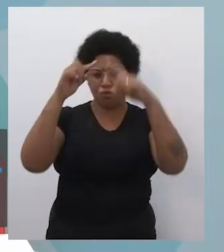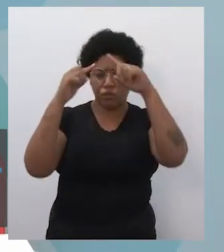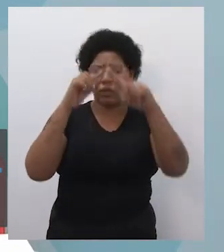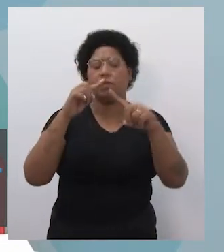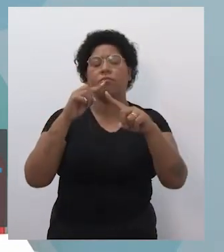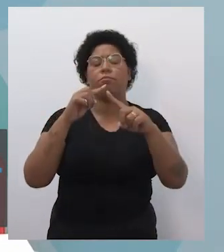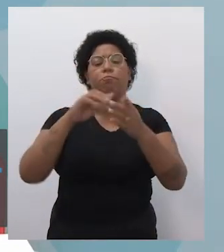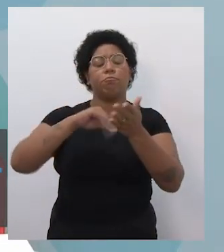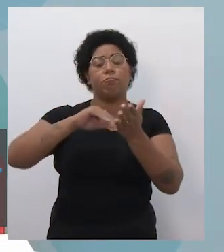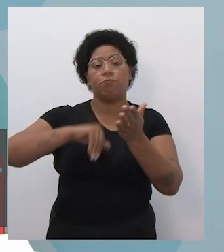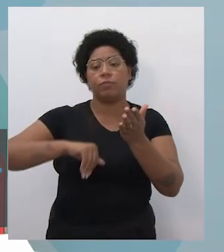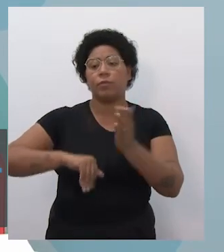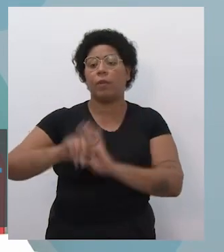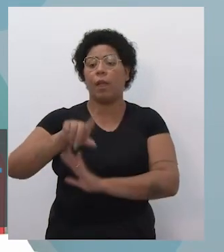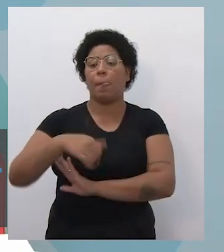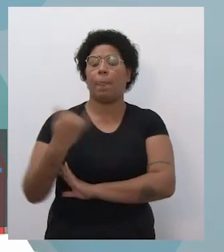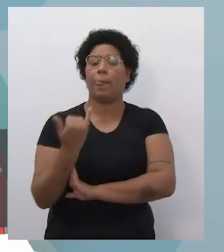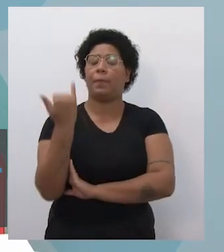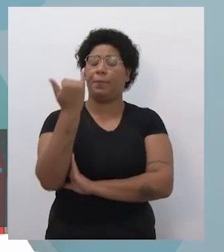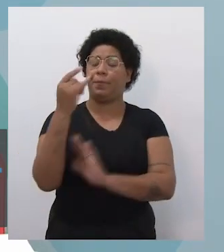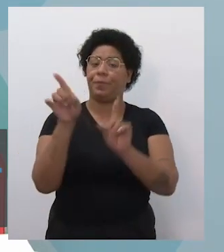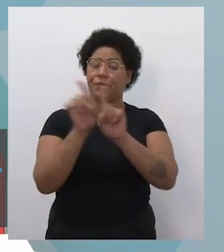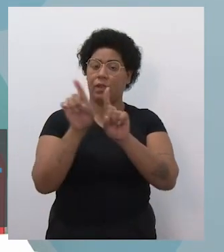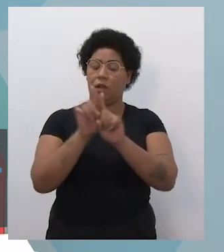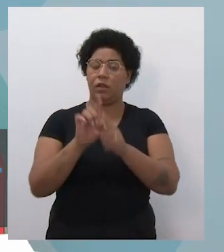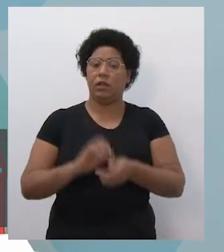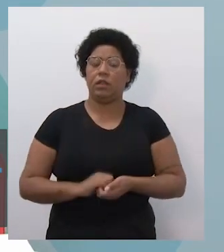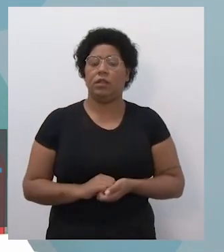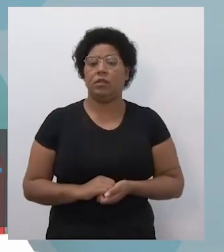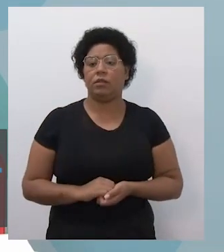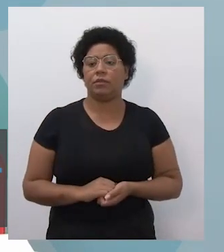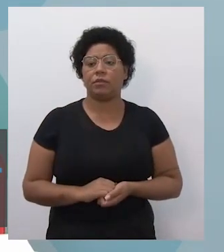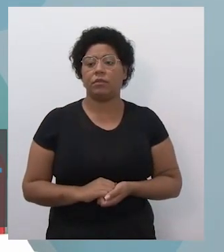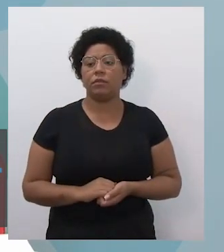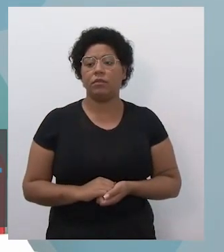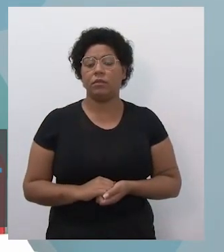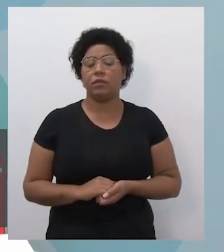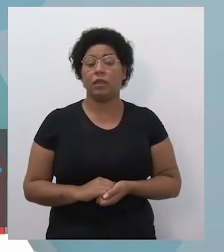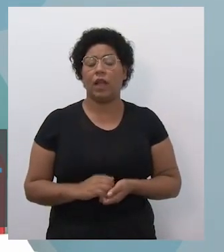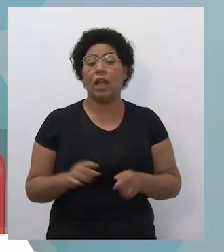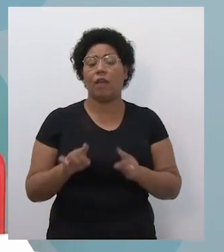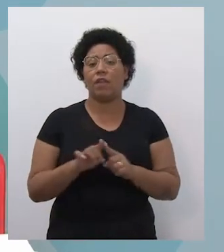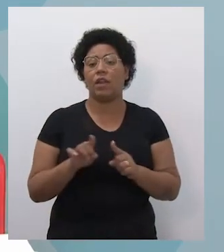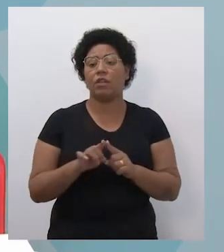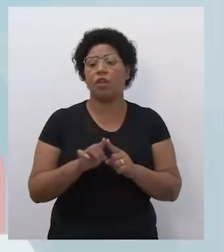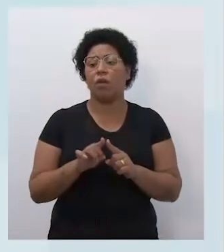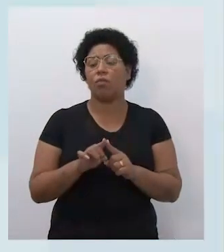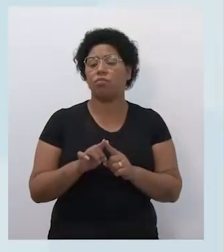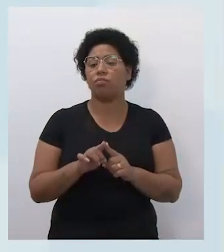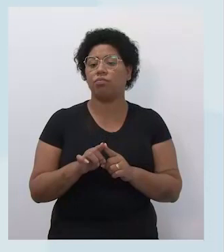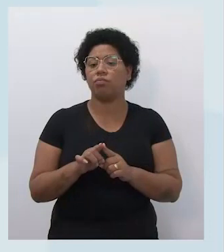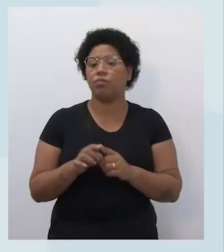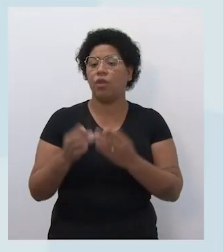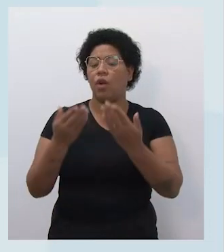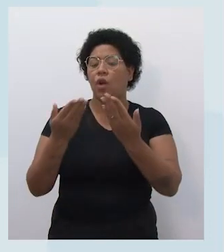dos pontos importantes que a gente quer destacar aqui, desse documento, é em relação ao cronograma. Slide, por